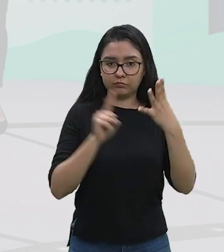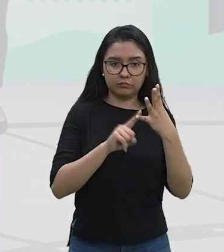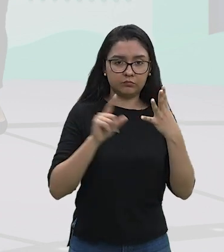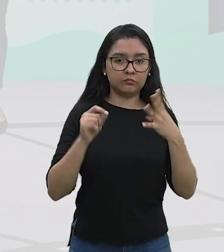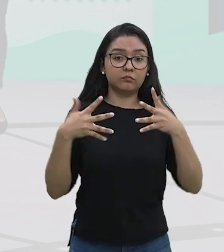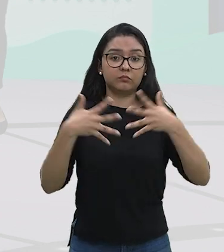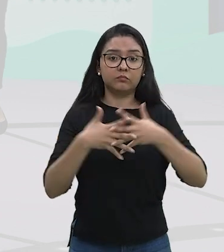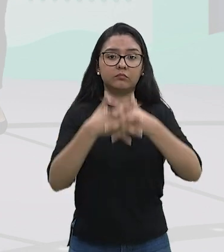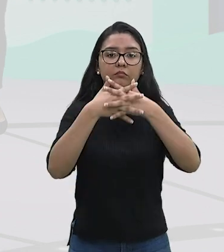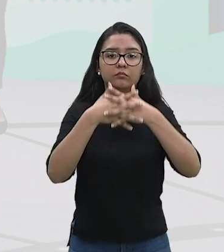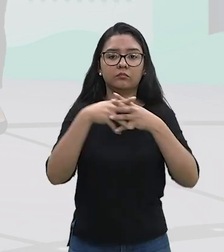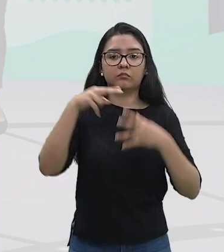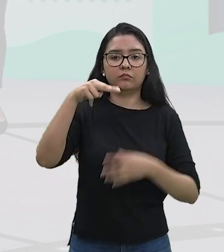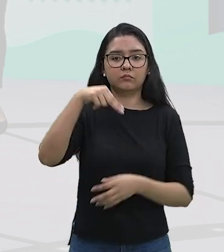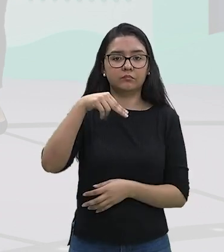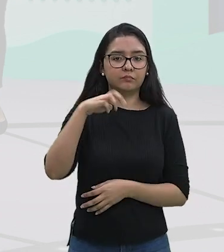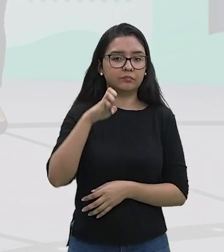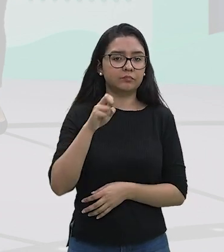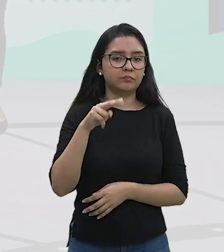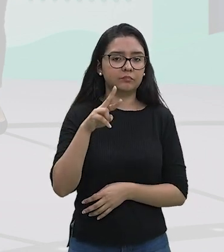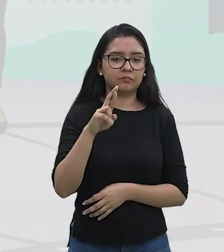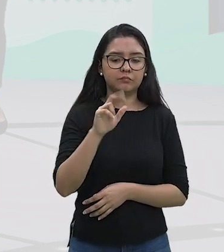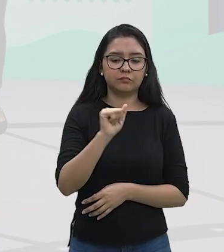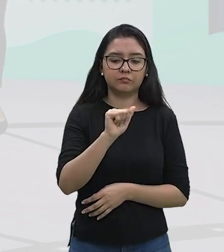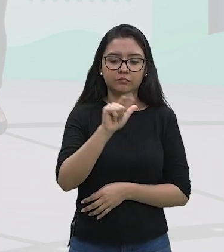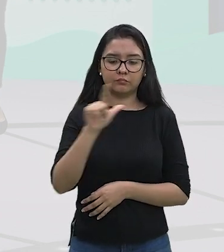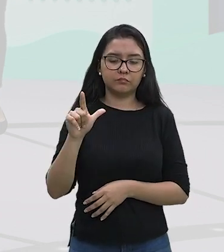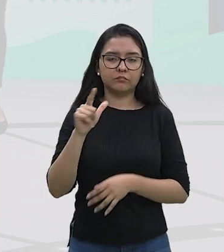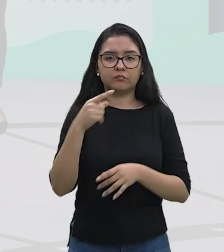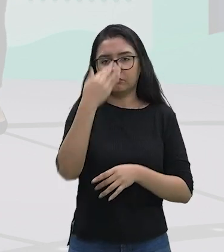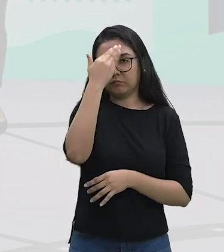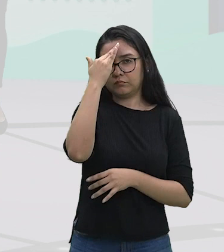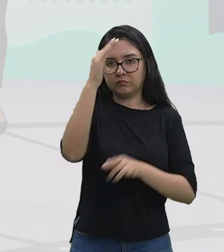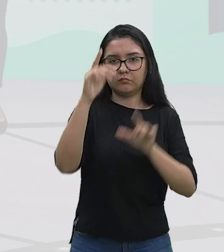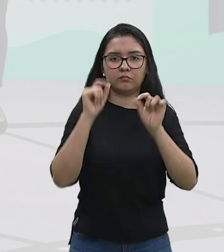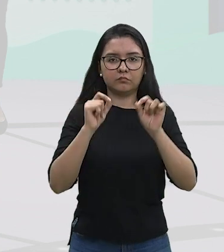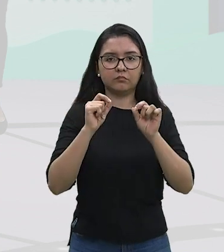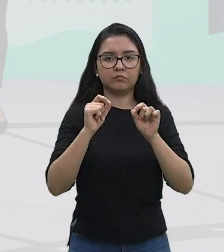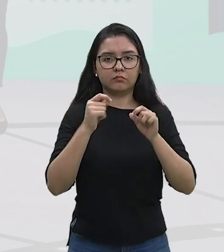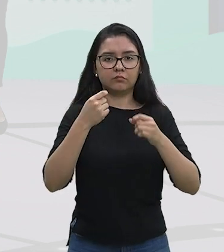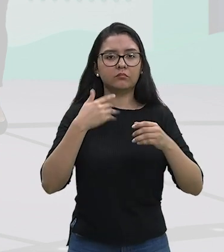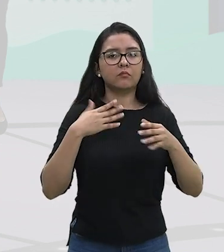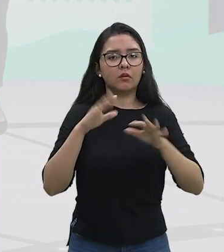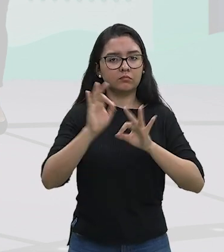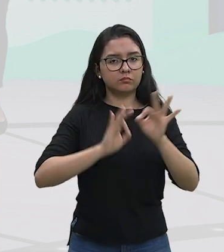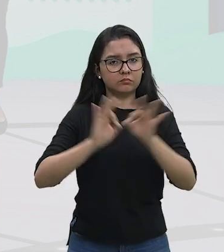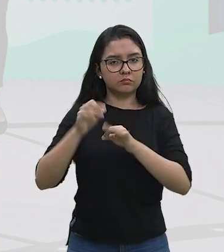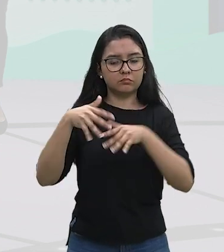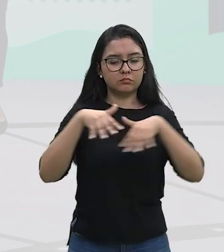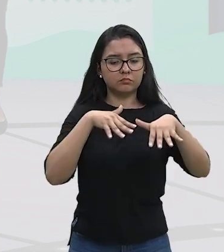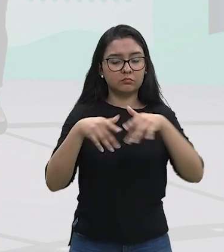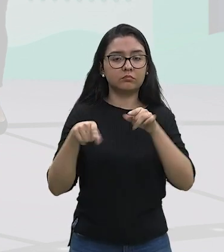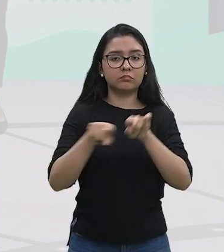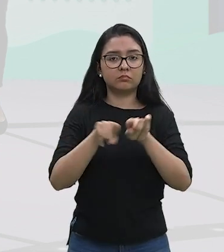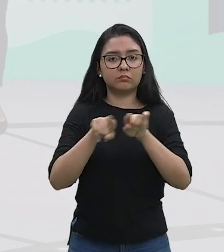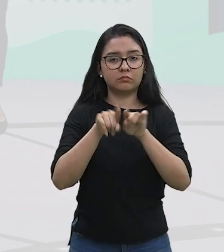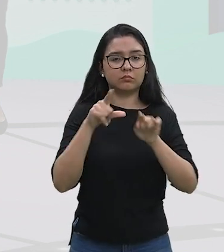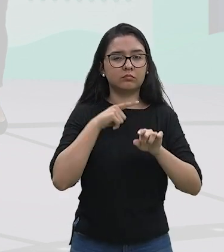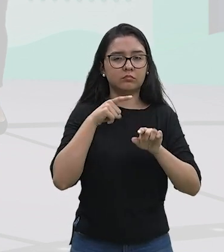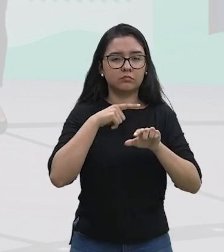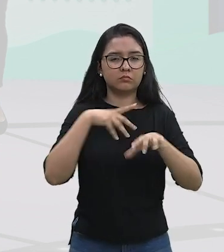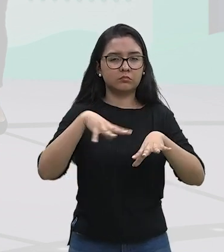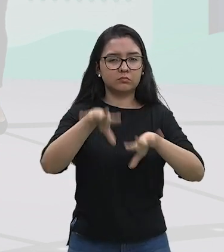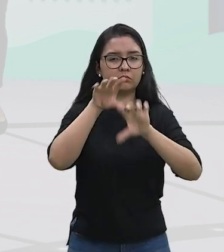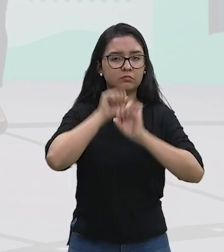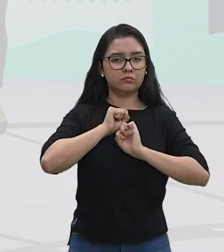vai executar funções, que vai coordenar funções dentro do nosso organismo, vai receber ali